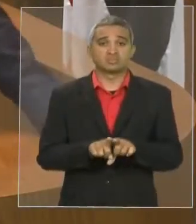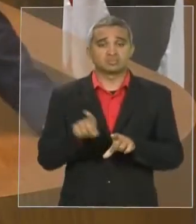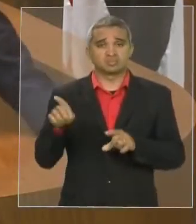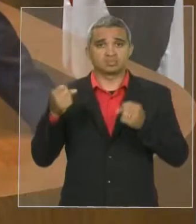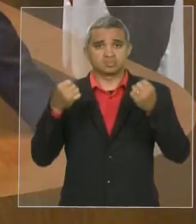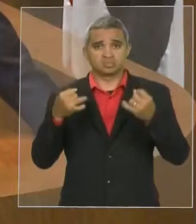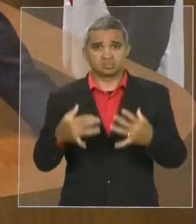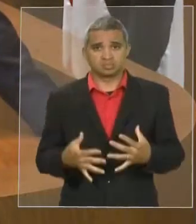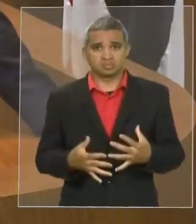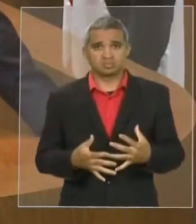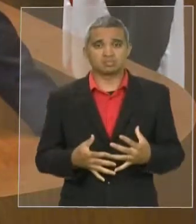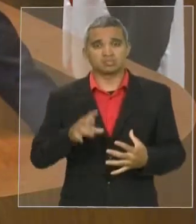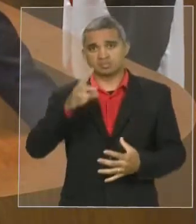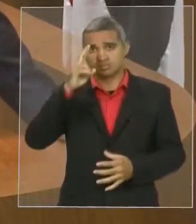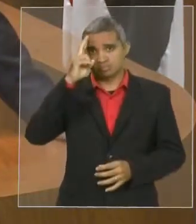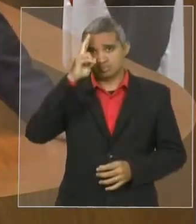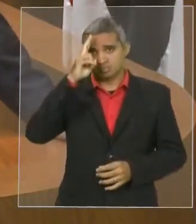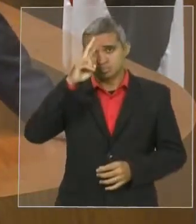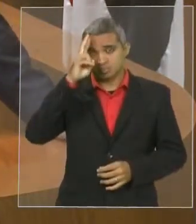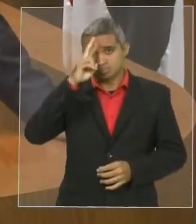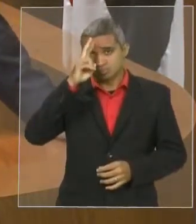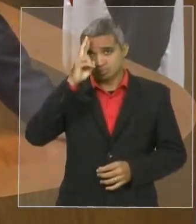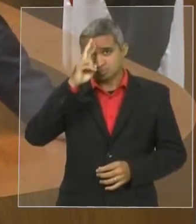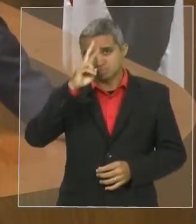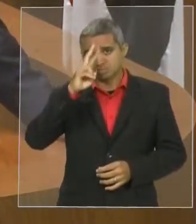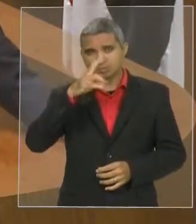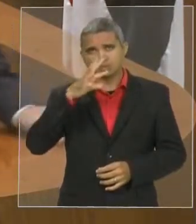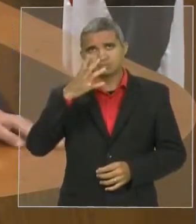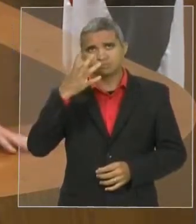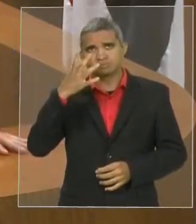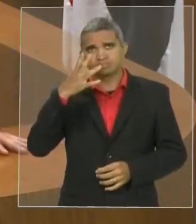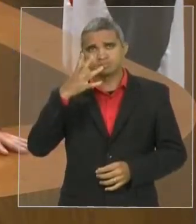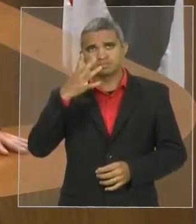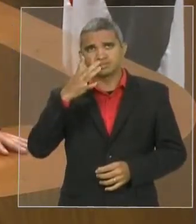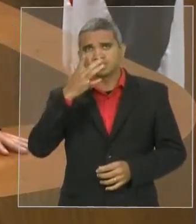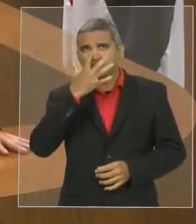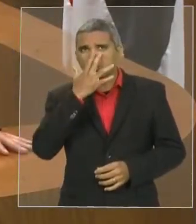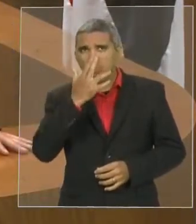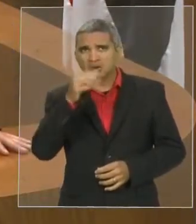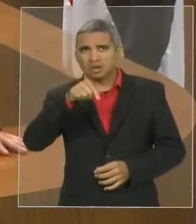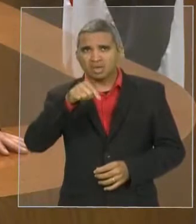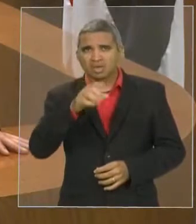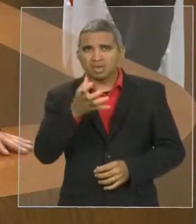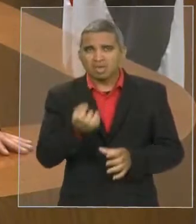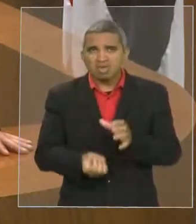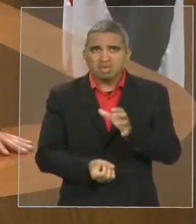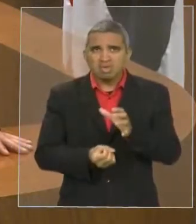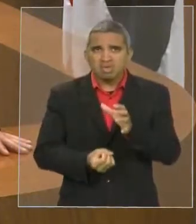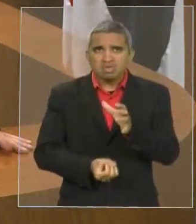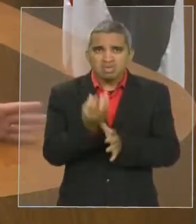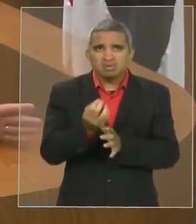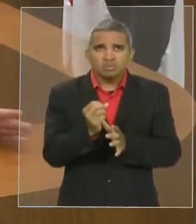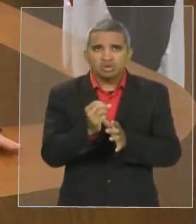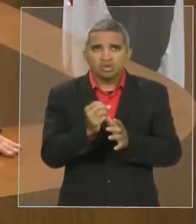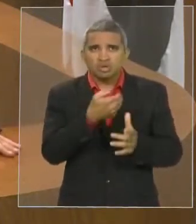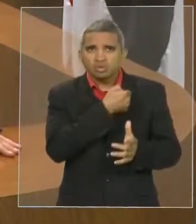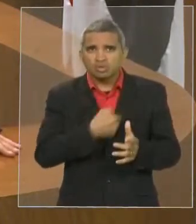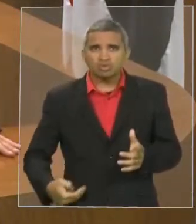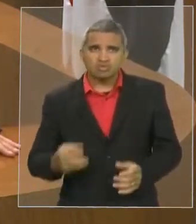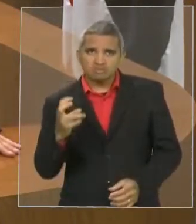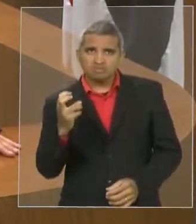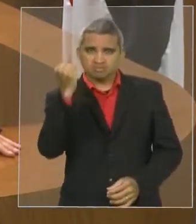muito atrapalham o bom andamento da nossa legislatura. A atual legislatura está comprometida nesse sentido. E falaram aqui que a população